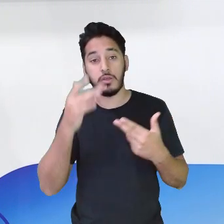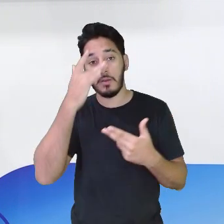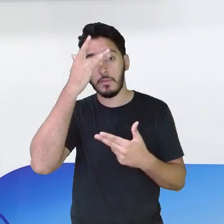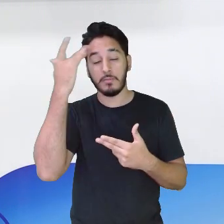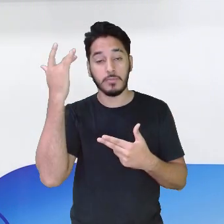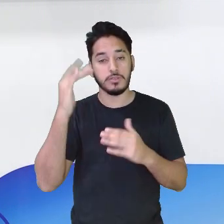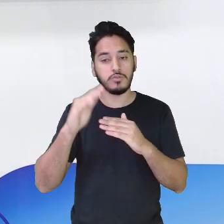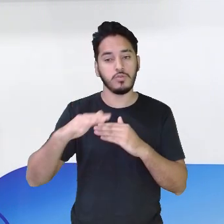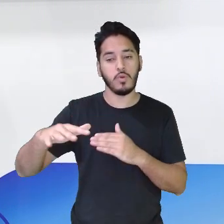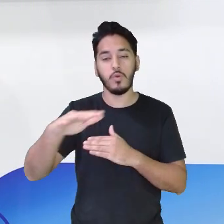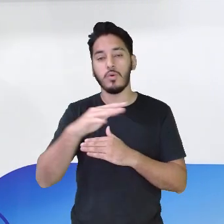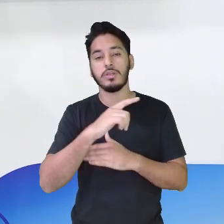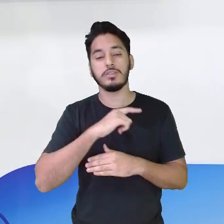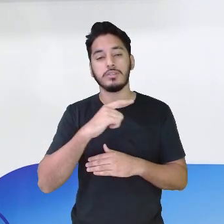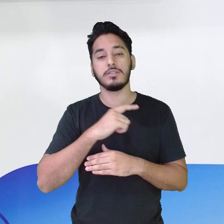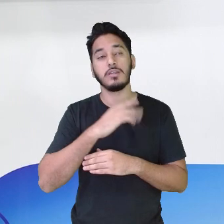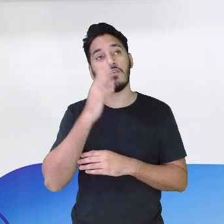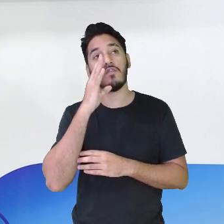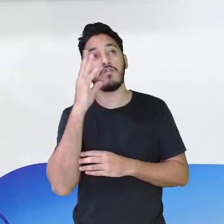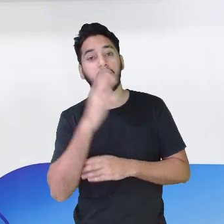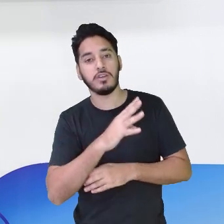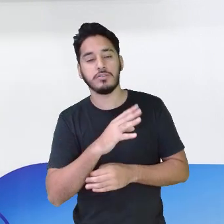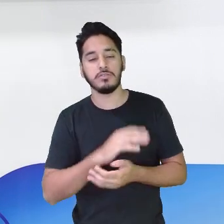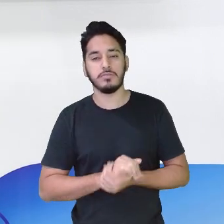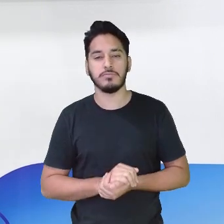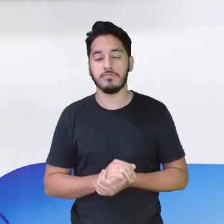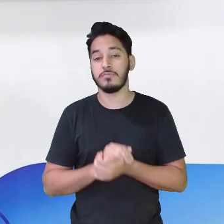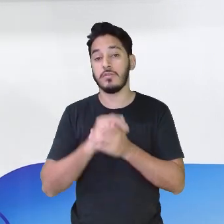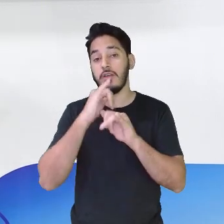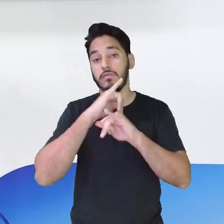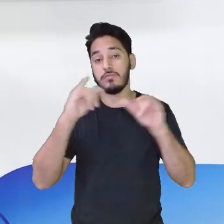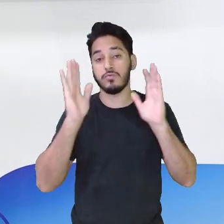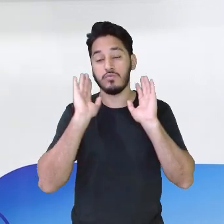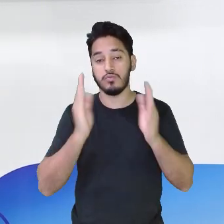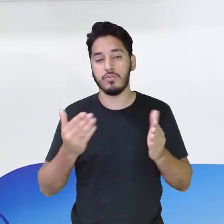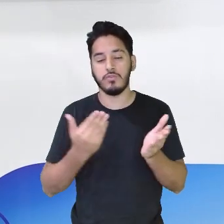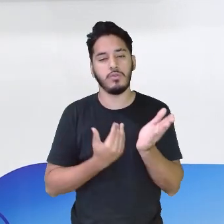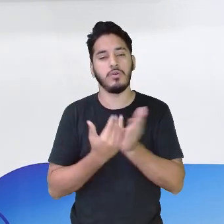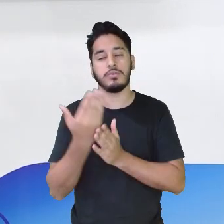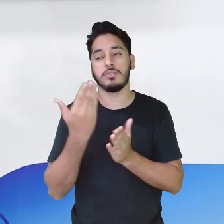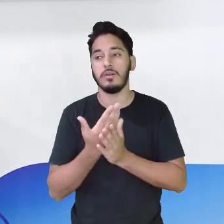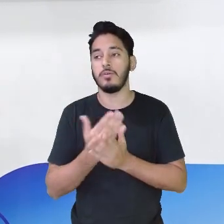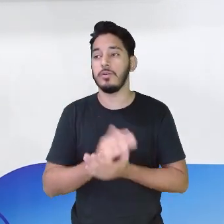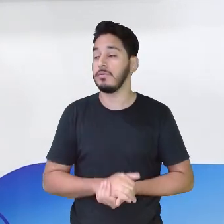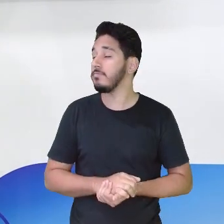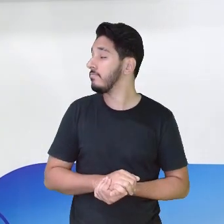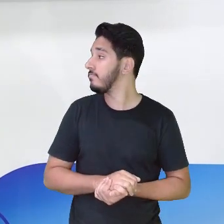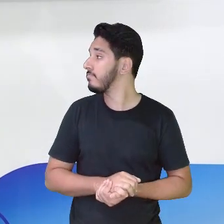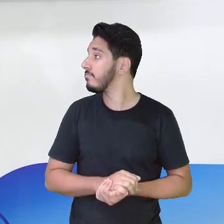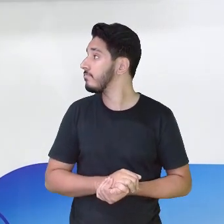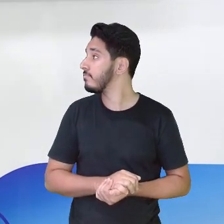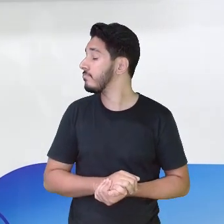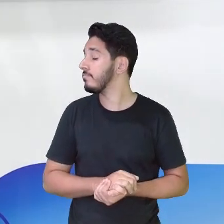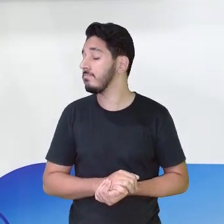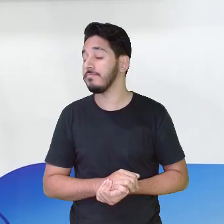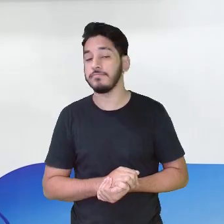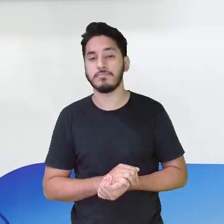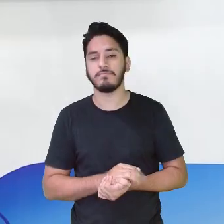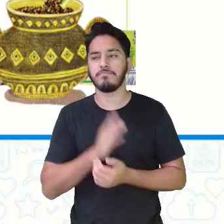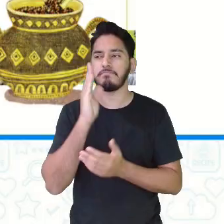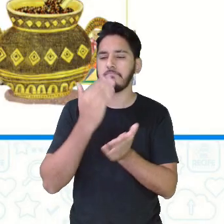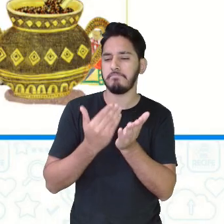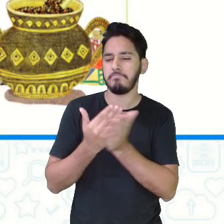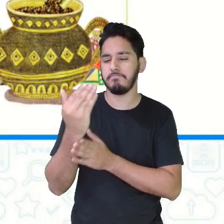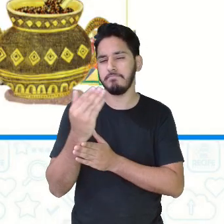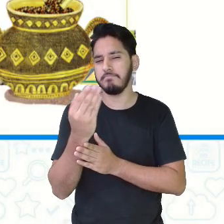consigam acessar as nossas aulas. Então, recados dados, vamos começar a nossa aula. A gente